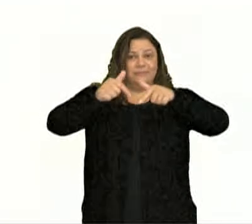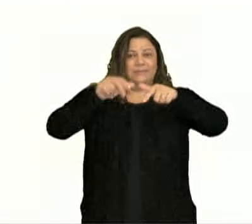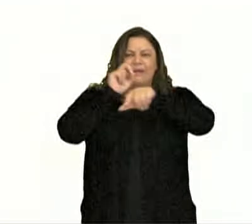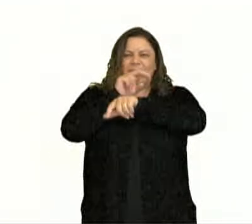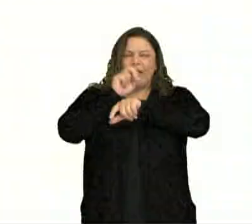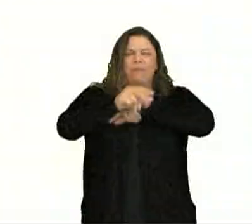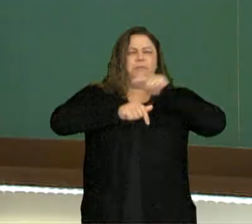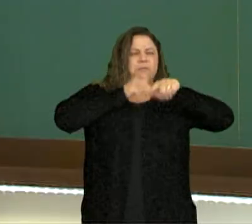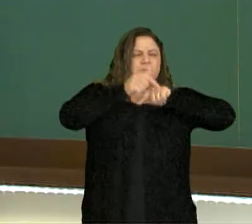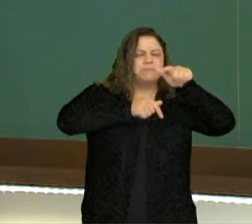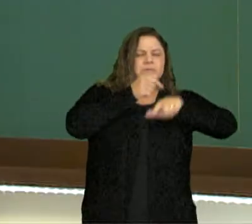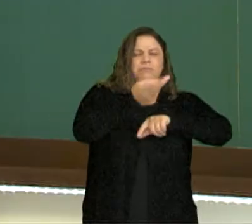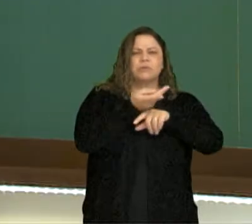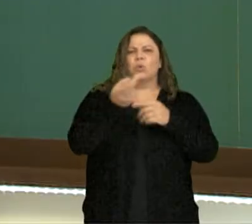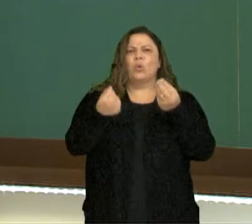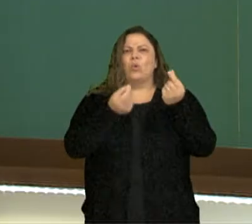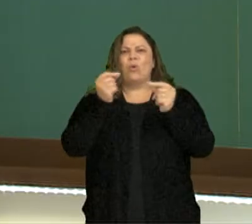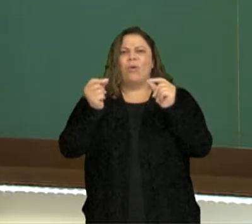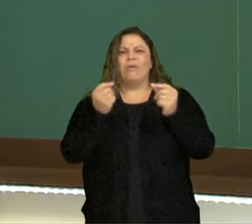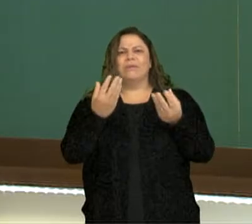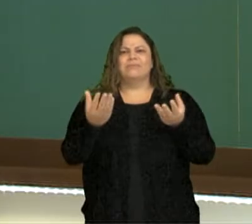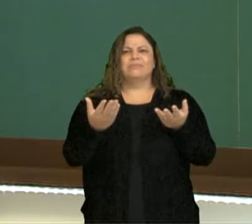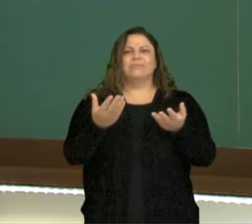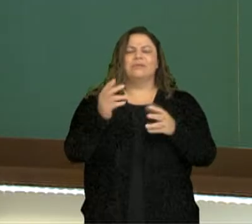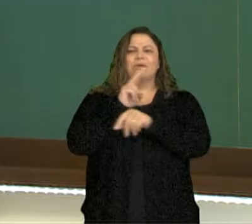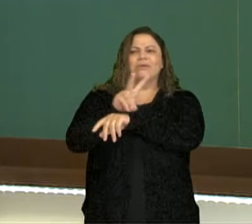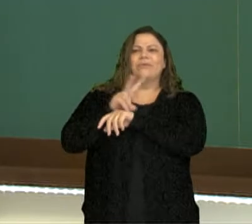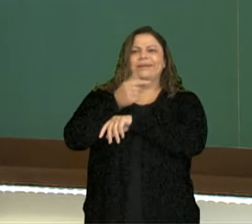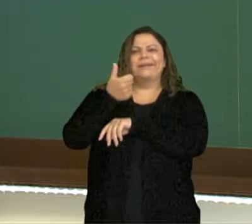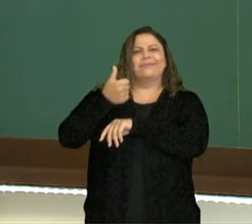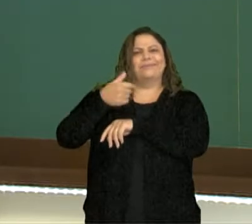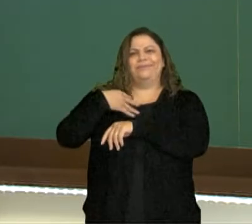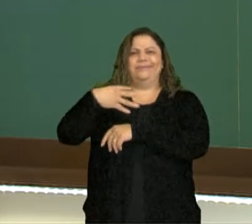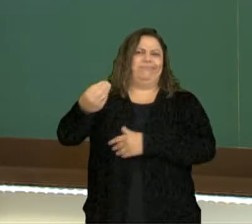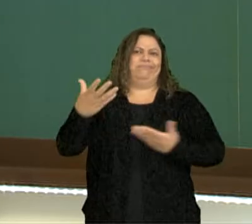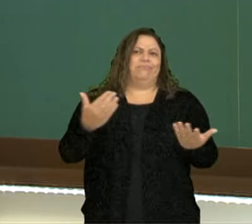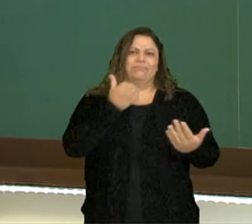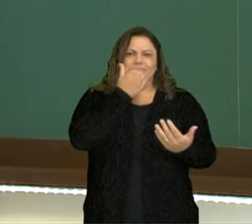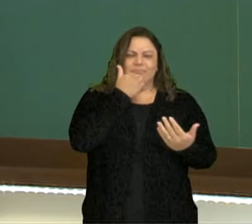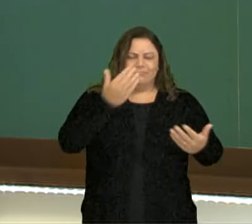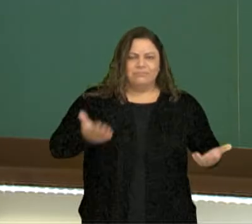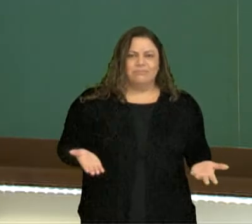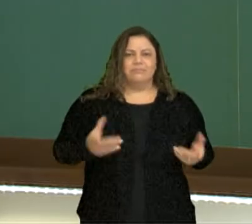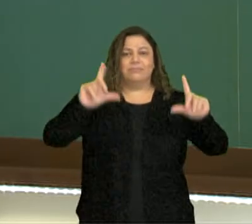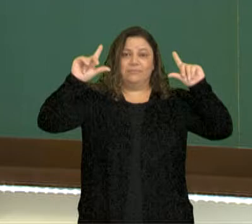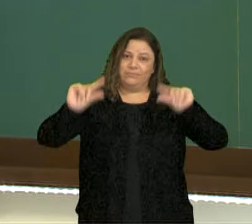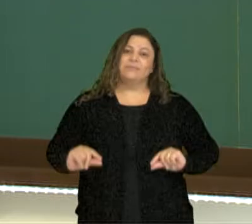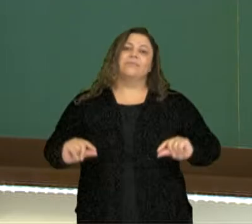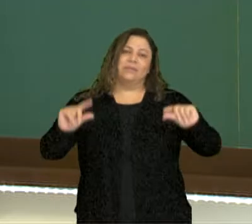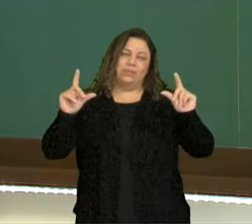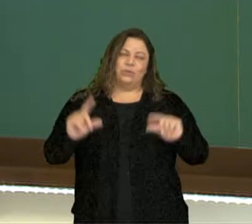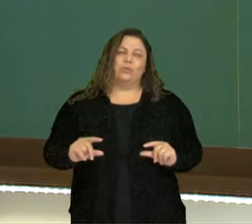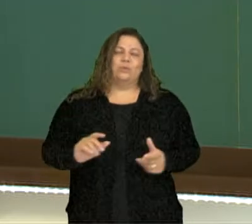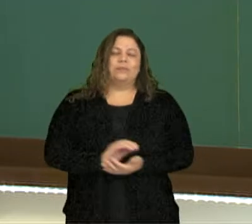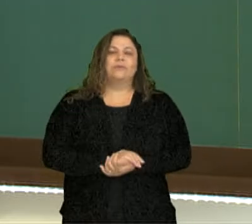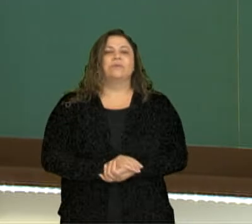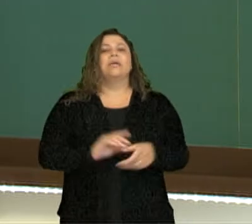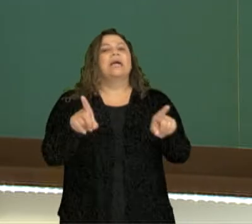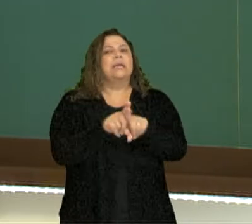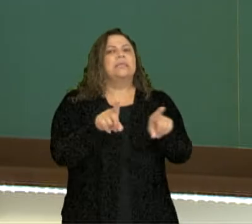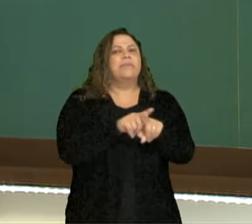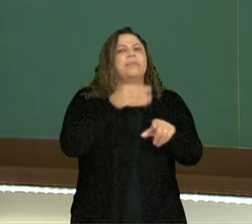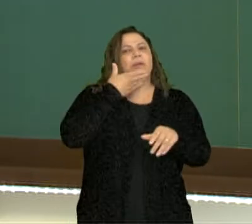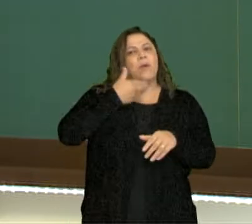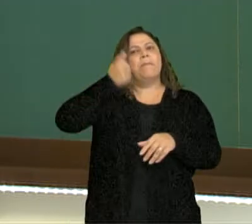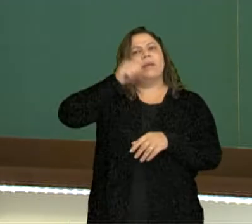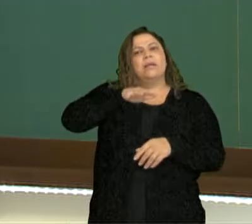de 12 filhos? Não dá. Então, já teve uma diminuição, tá? Com isso, reduziram a quantidade de filhos. Houve também uma melhoria